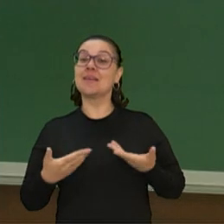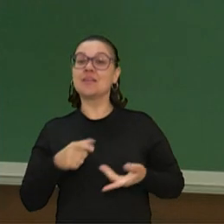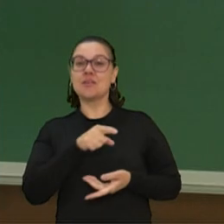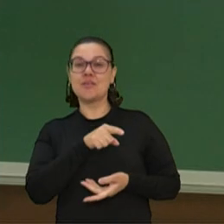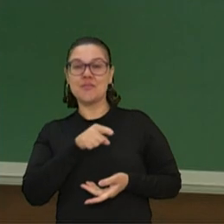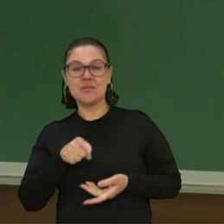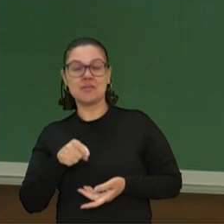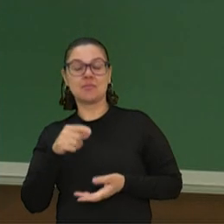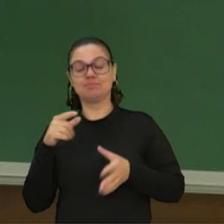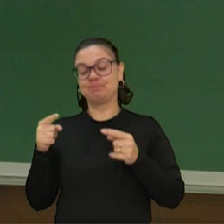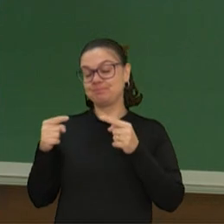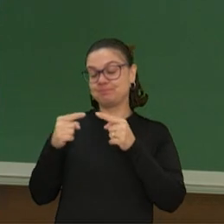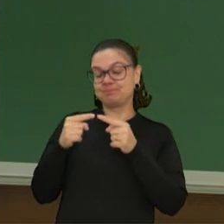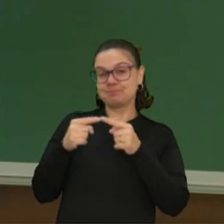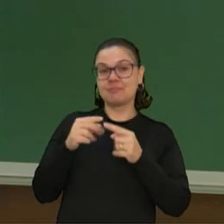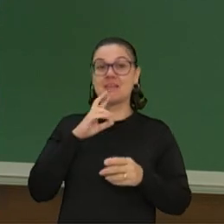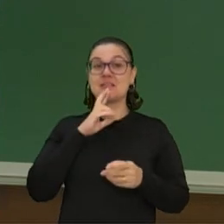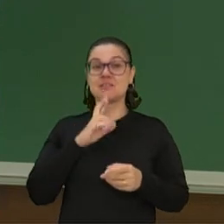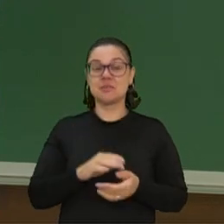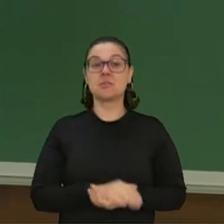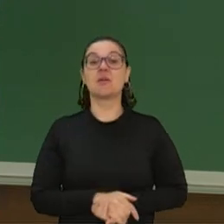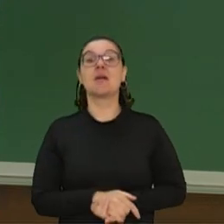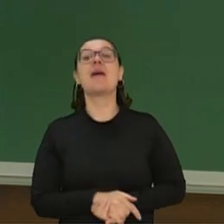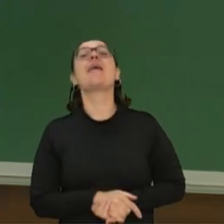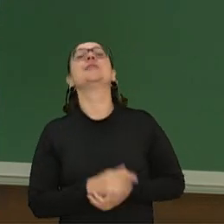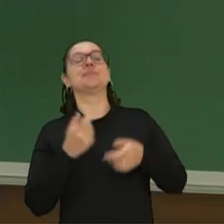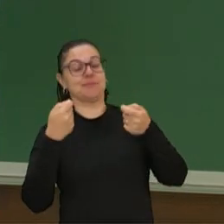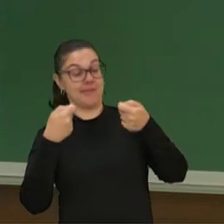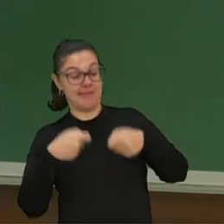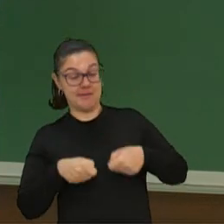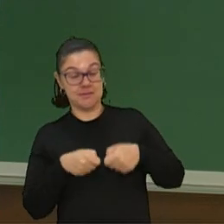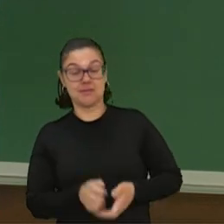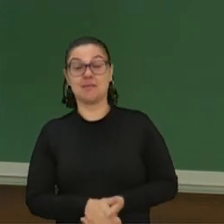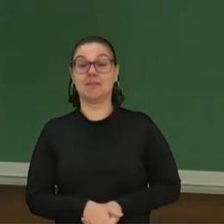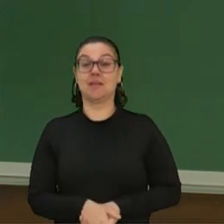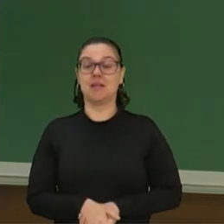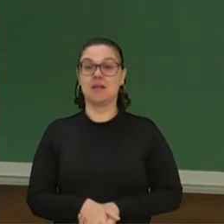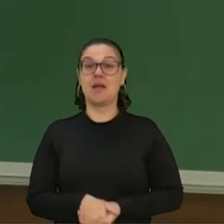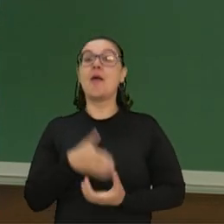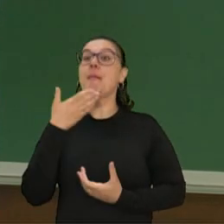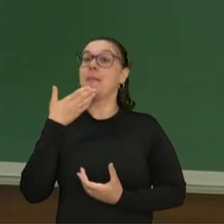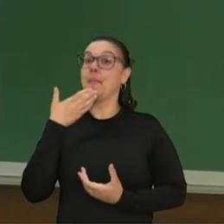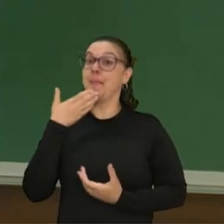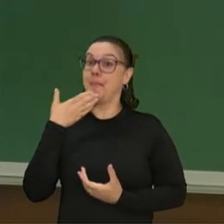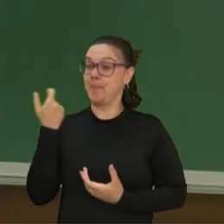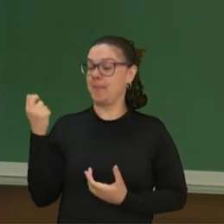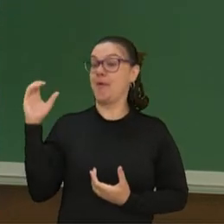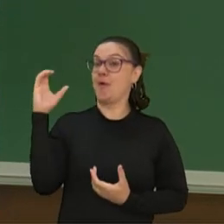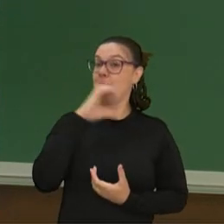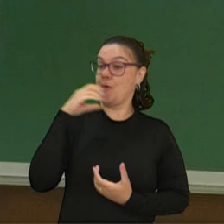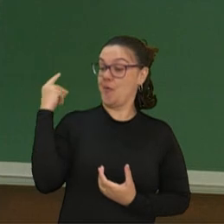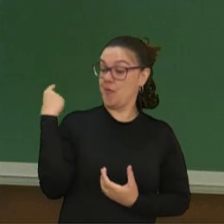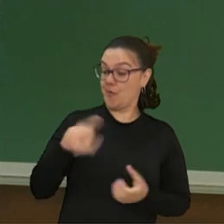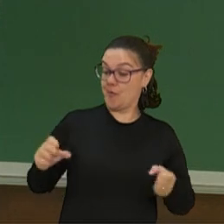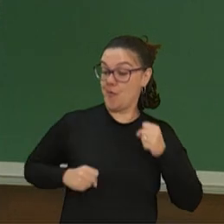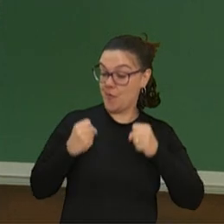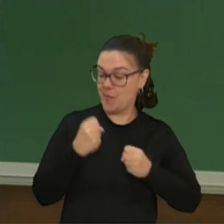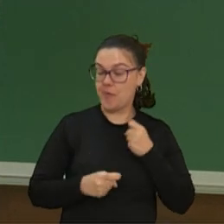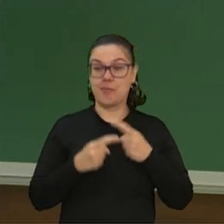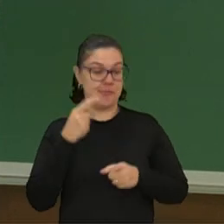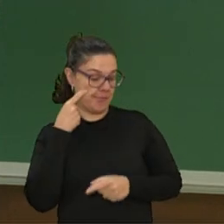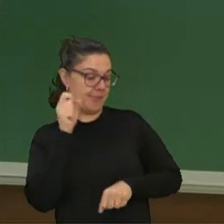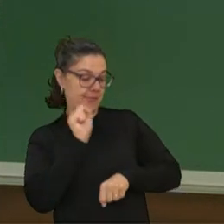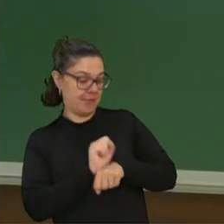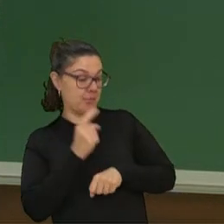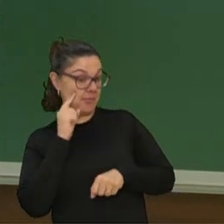Então, vamos conferir lá a resposta. Aqui é uma necessidade, né? É melhor você correr do que ficar para ver o que acontece,